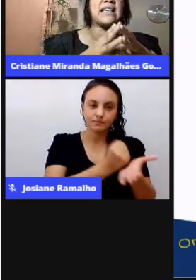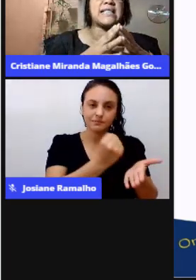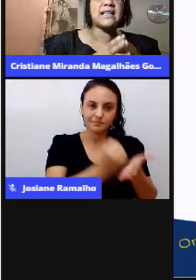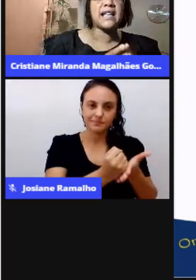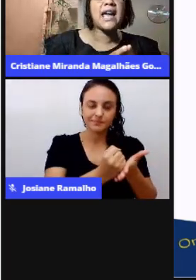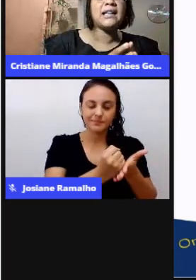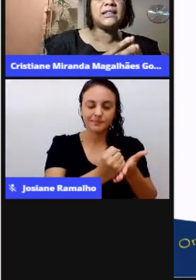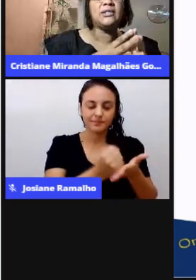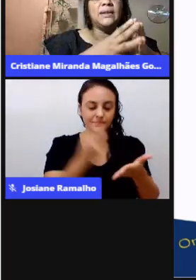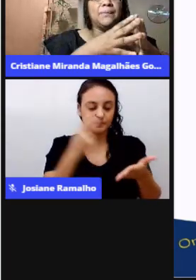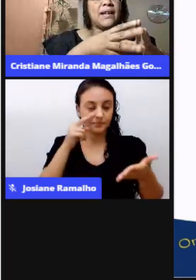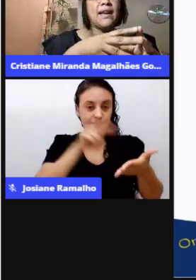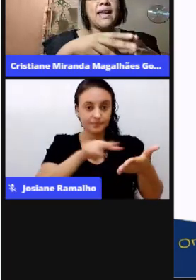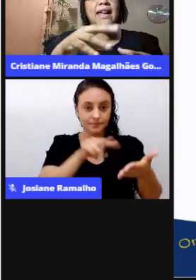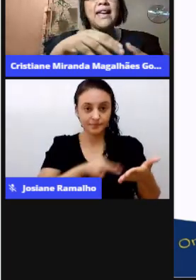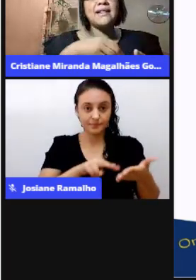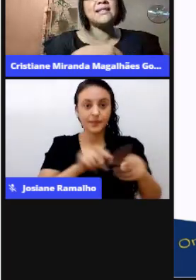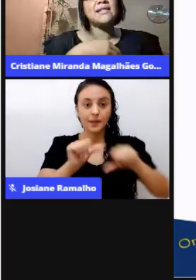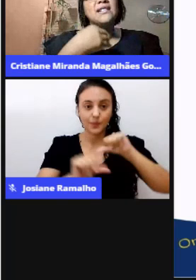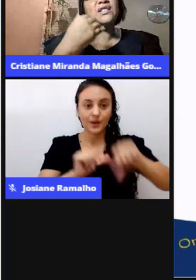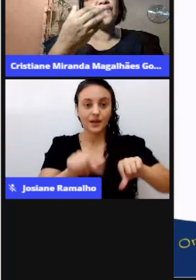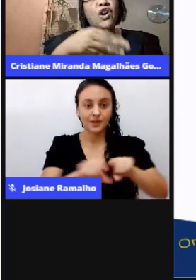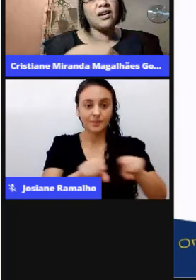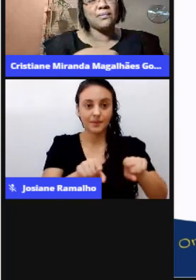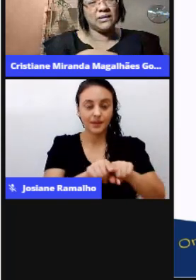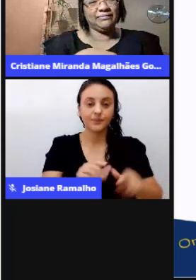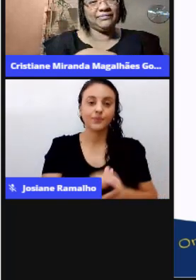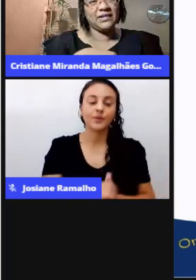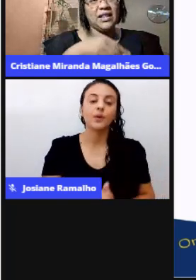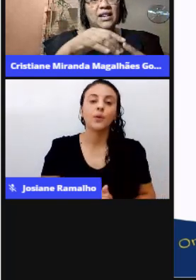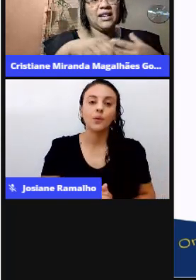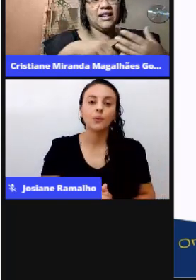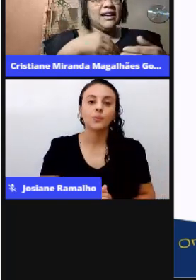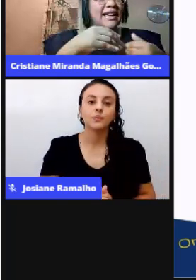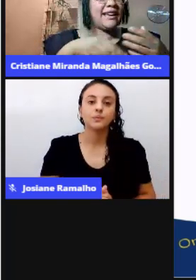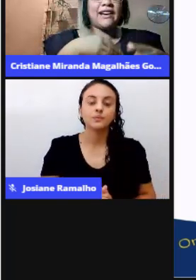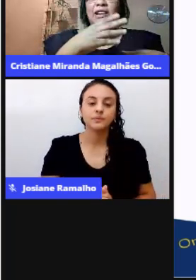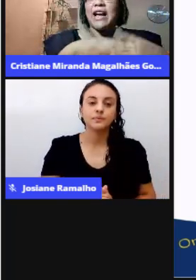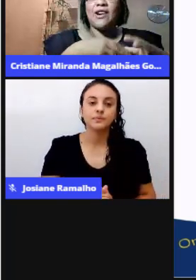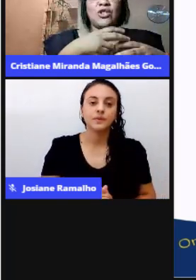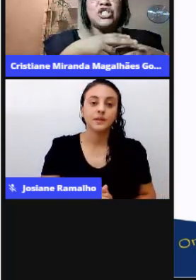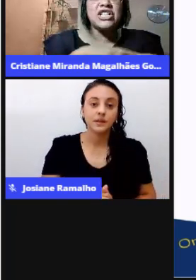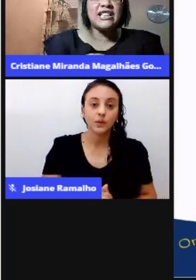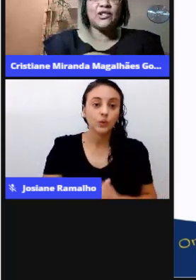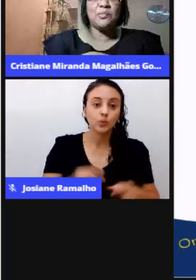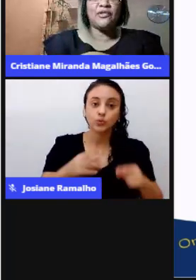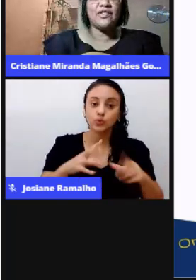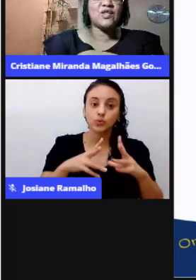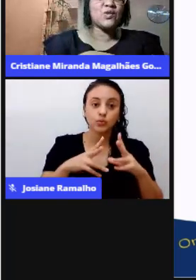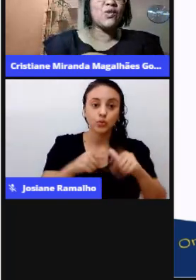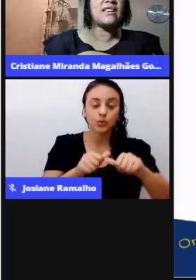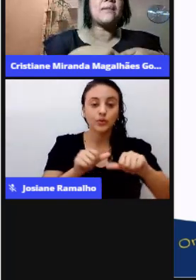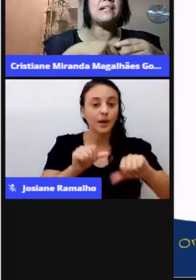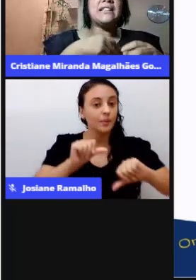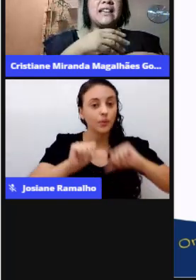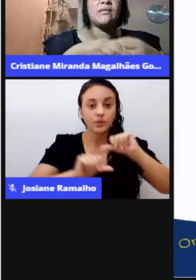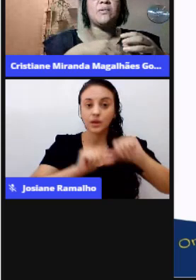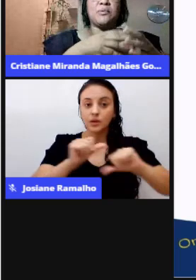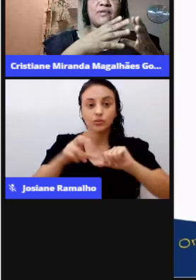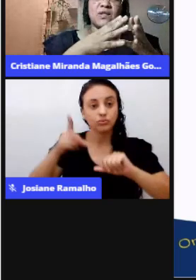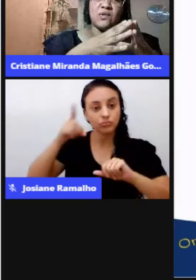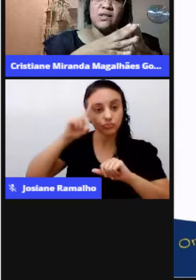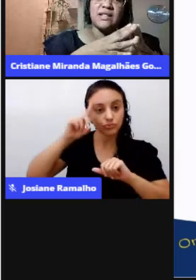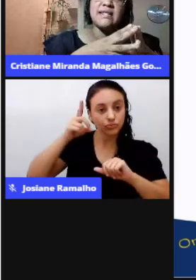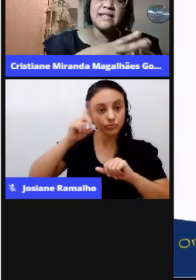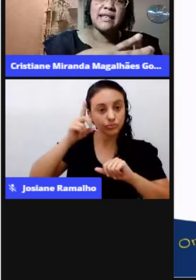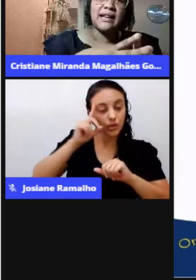para que vocês entendam, eles transformam a rotina do professor e a maneira como